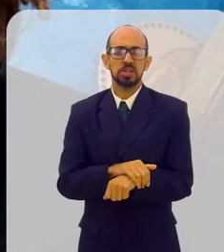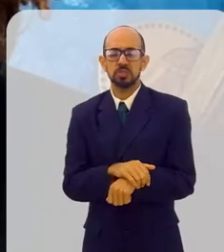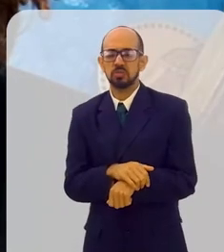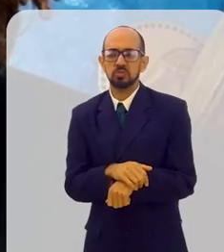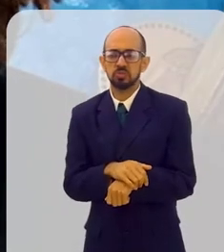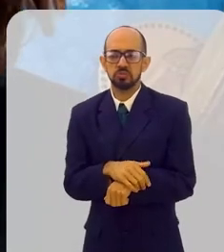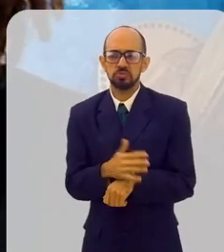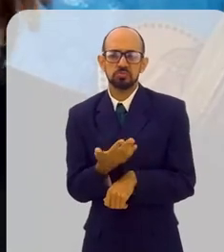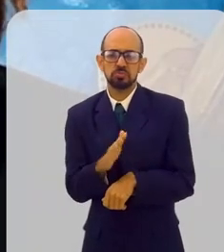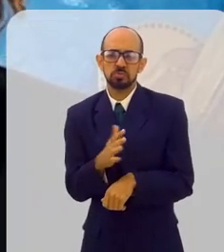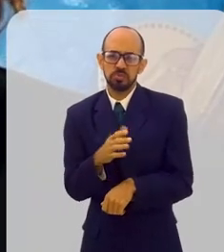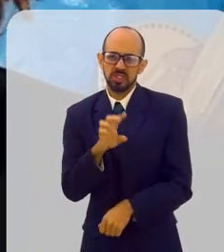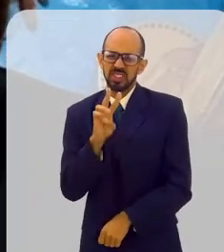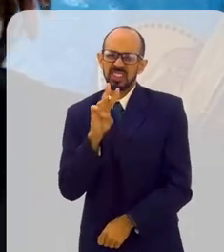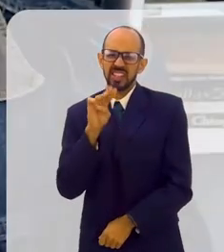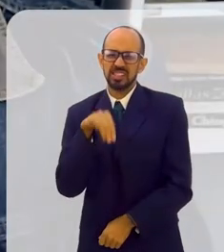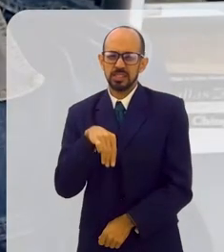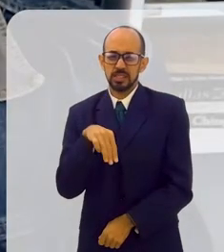aí